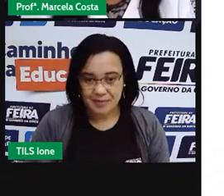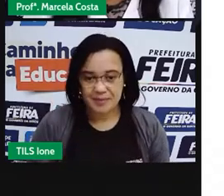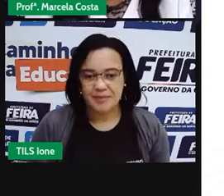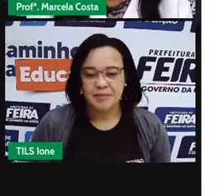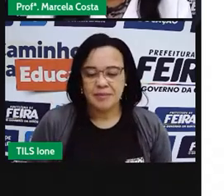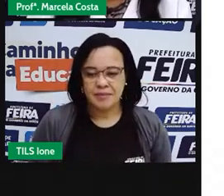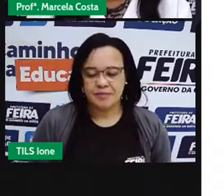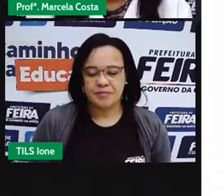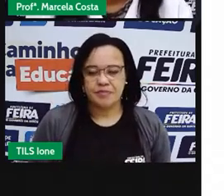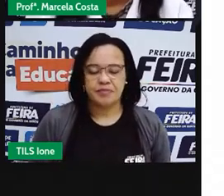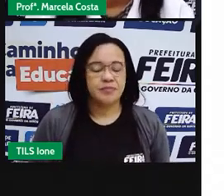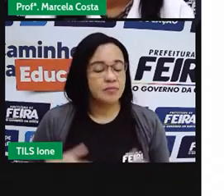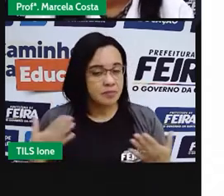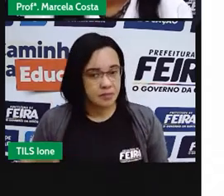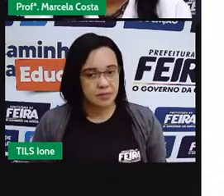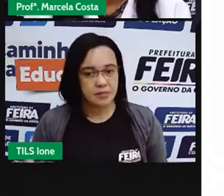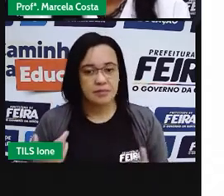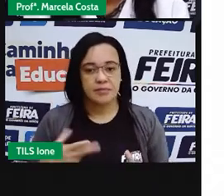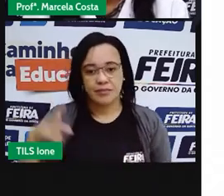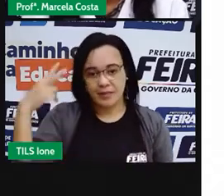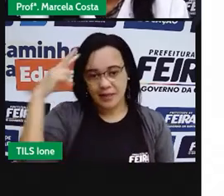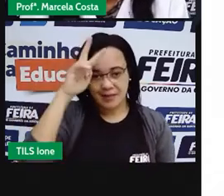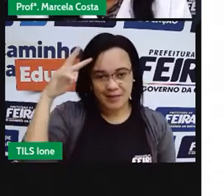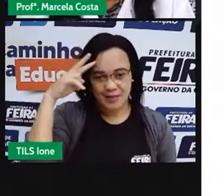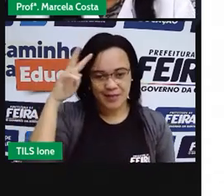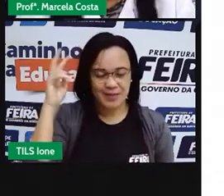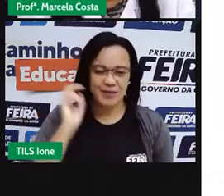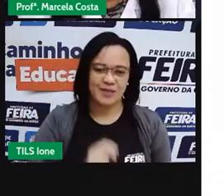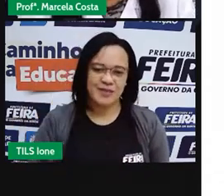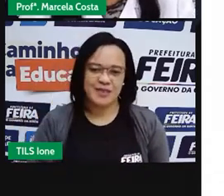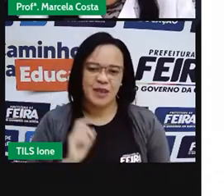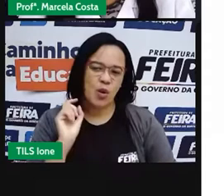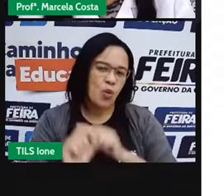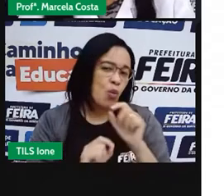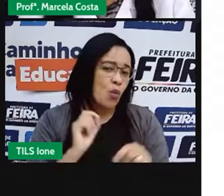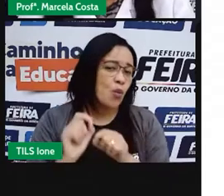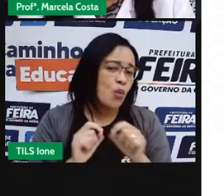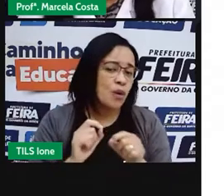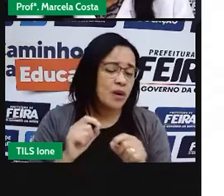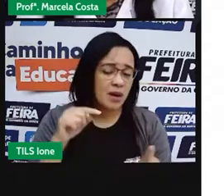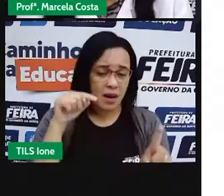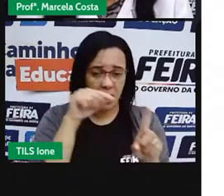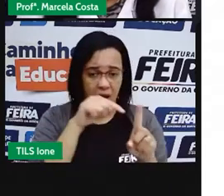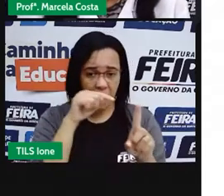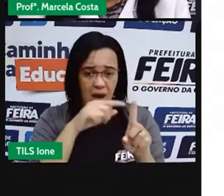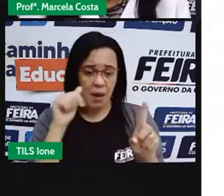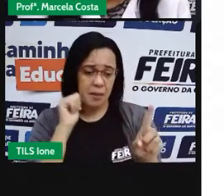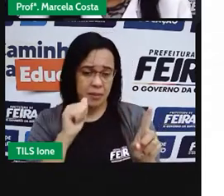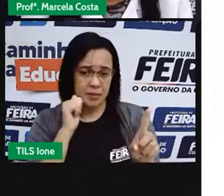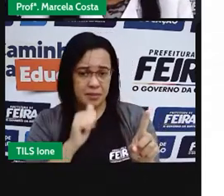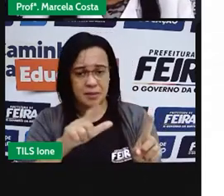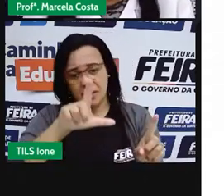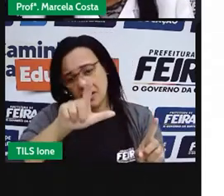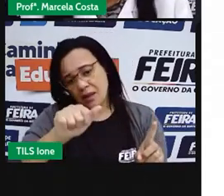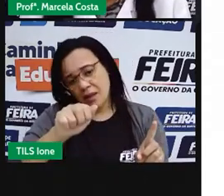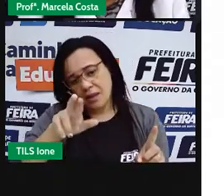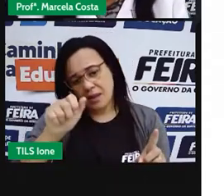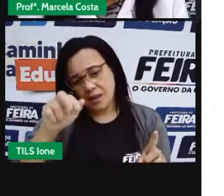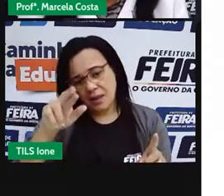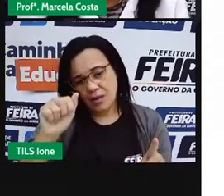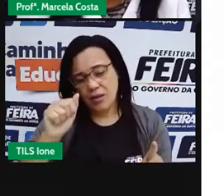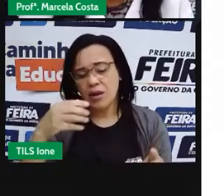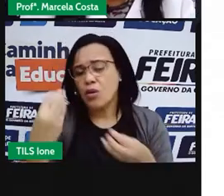No início a gente identifica logo que Laura está aí curiosa para saber se as